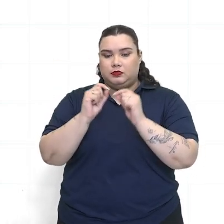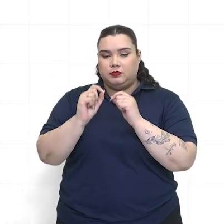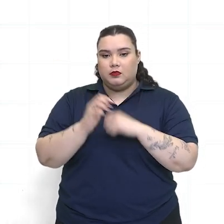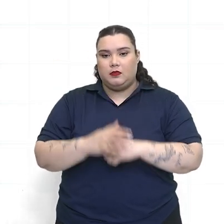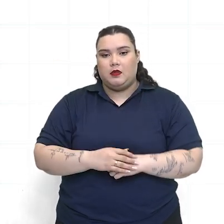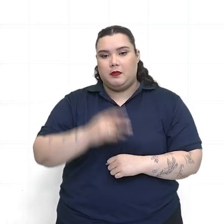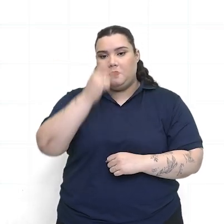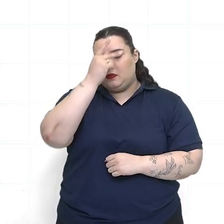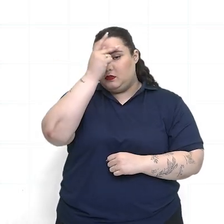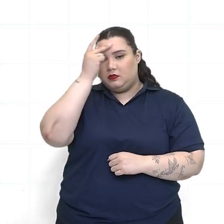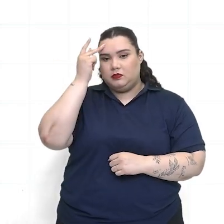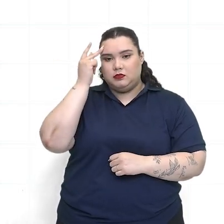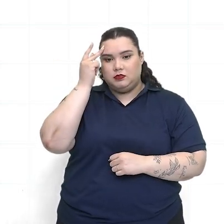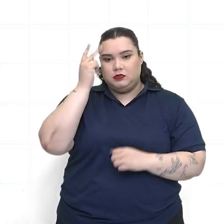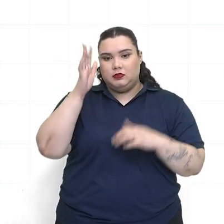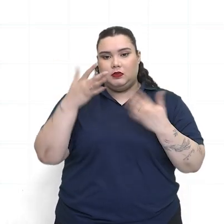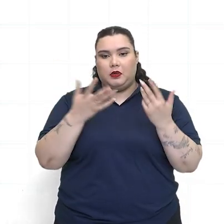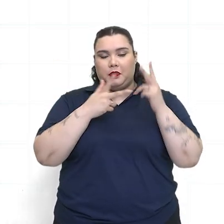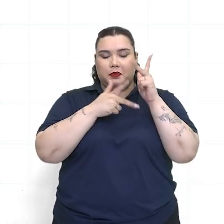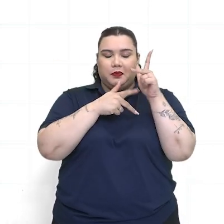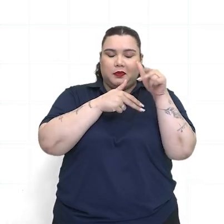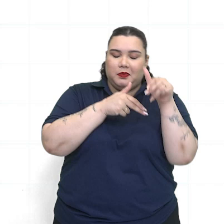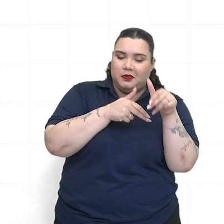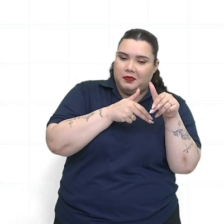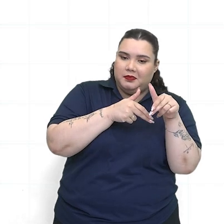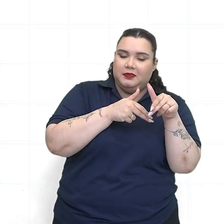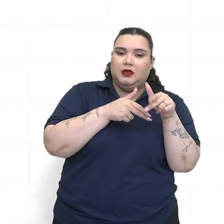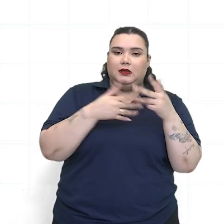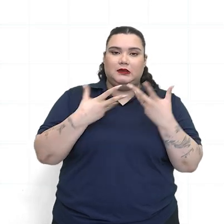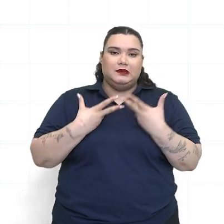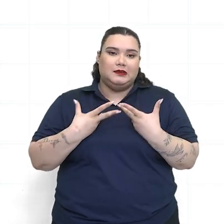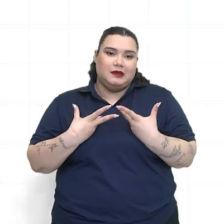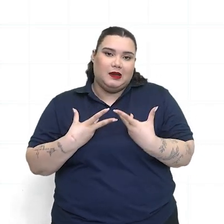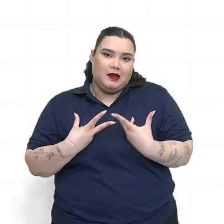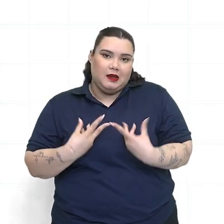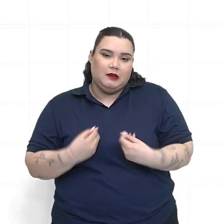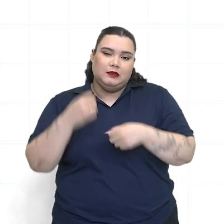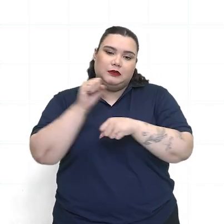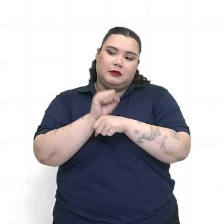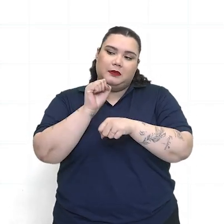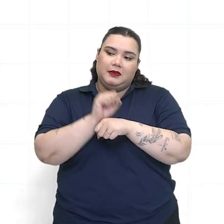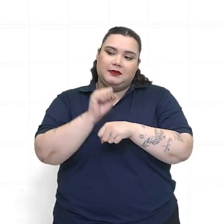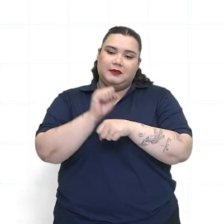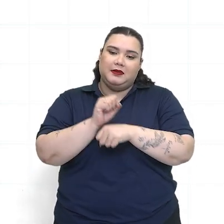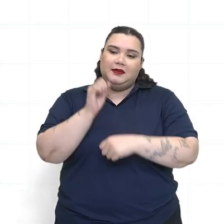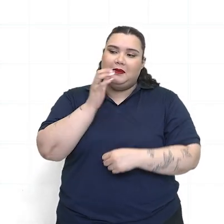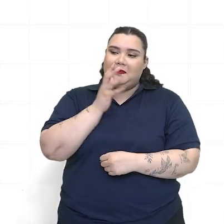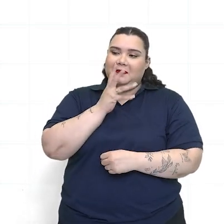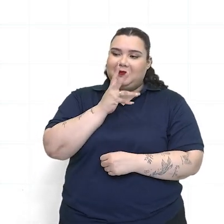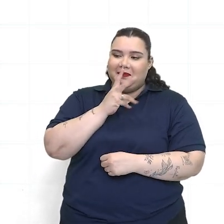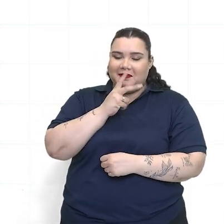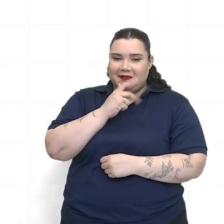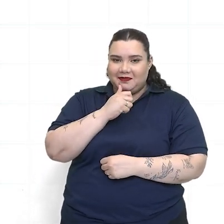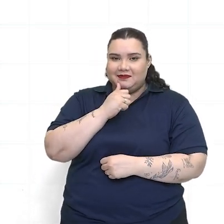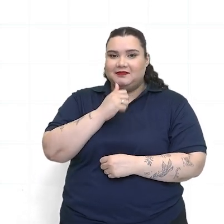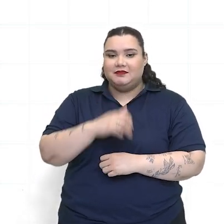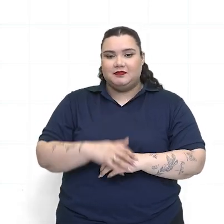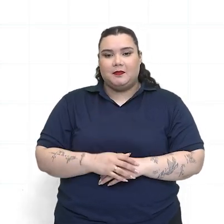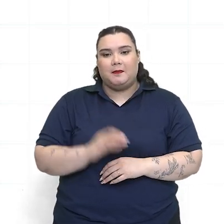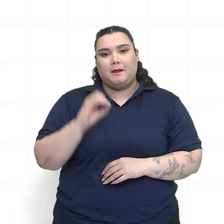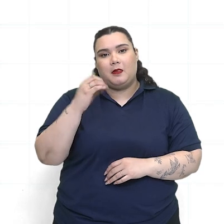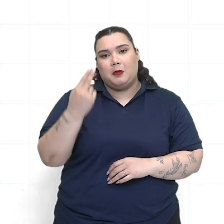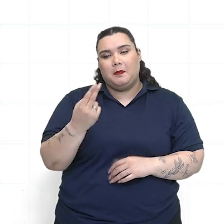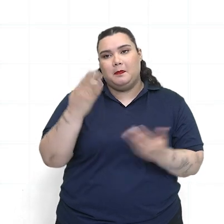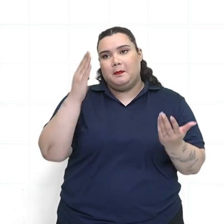A pessoa vai, o quê? Dormir. Não vai de tanto esperar, né? Ou então